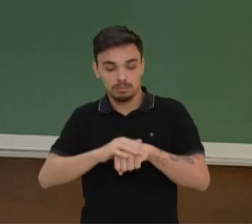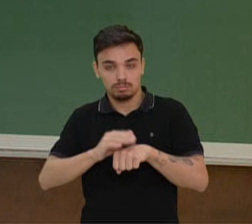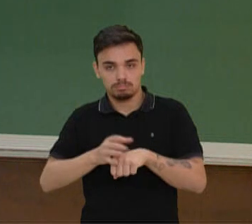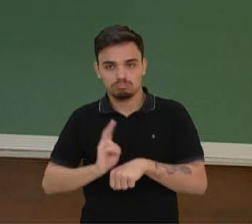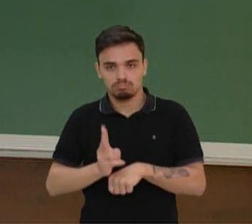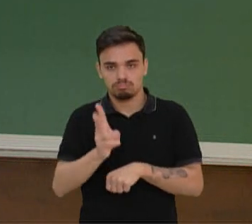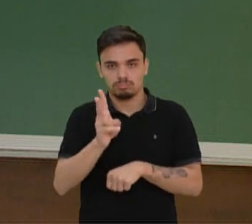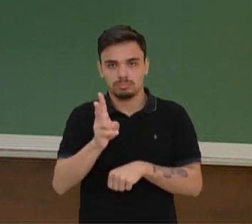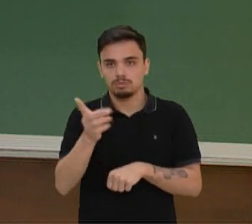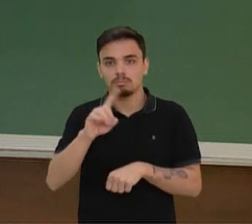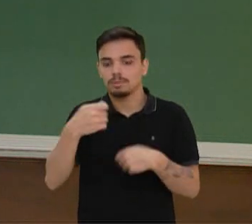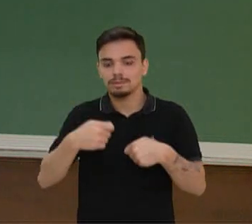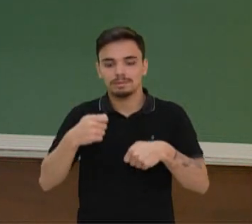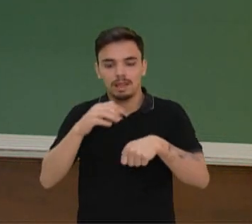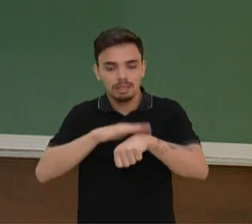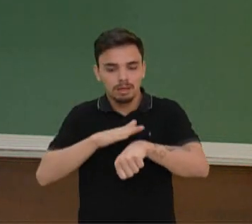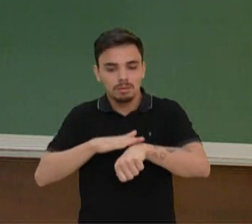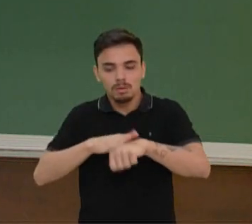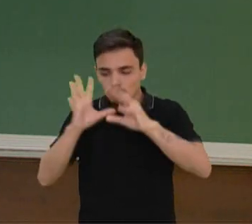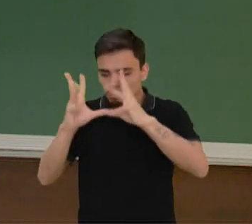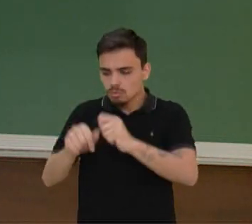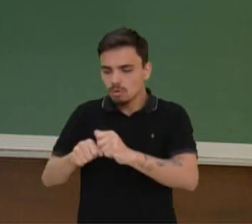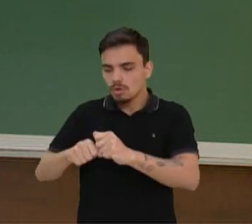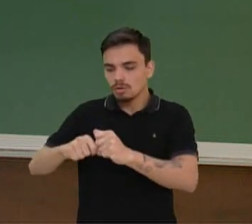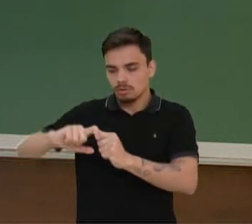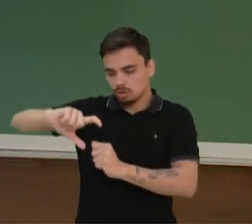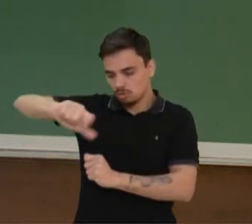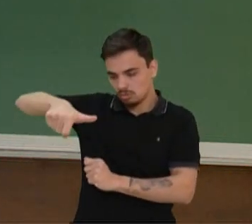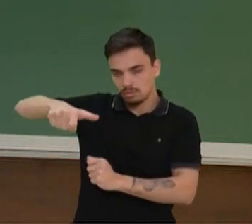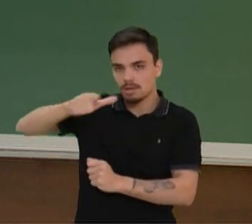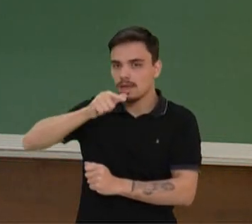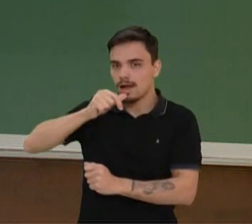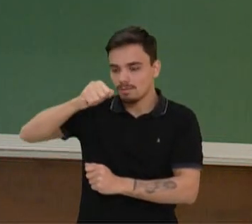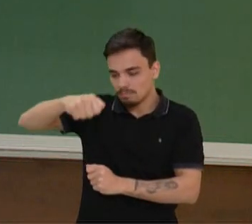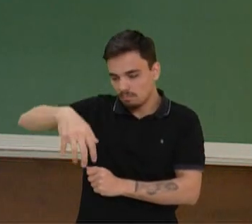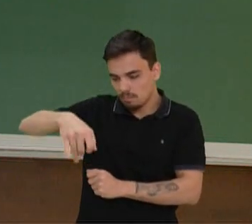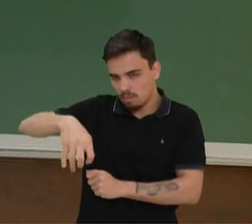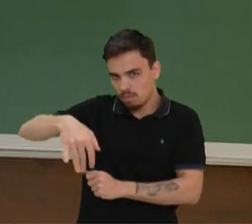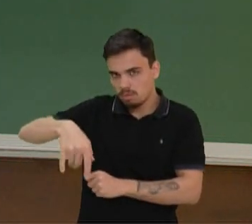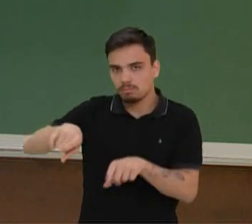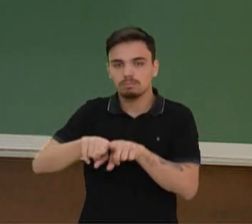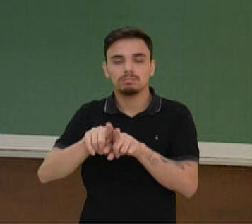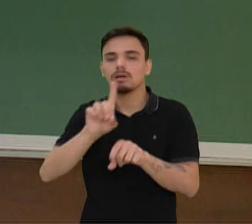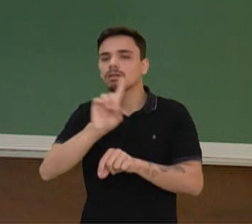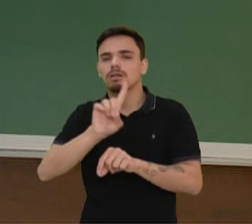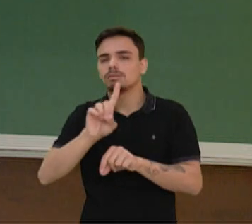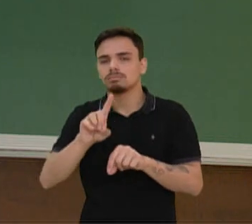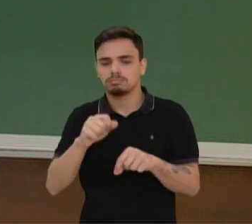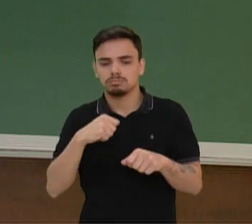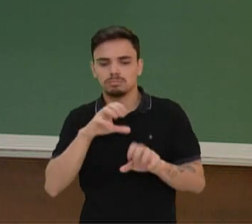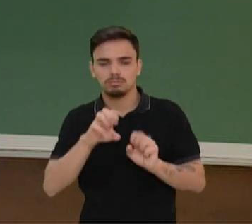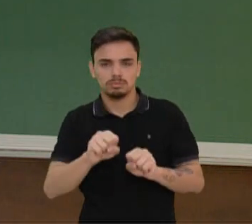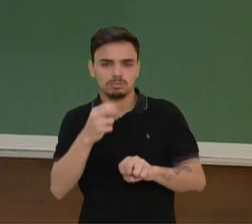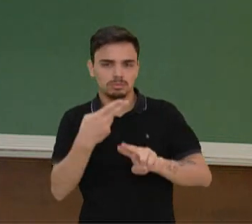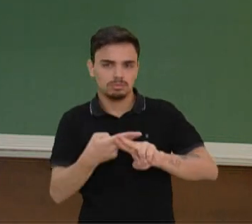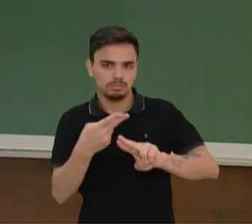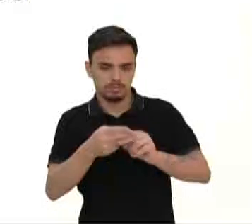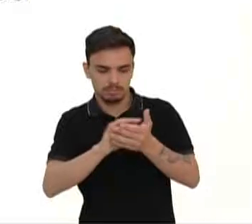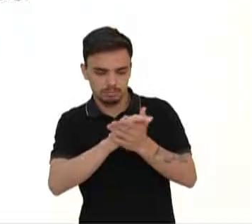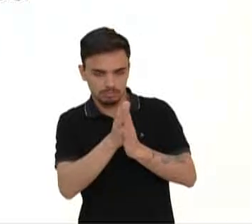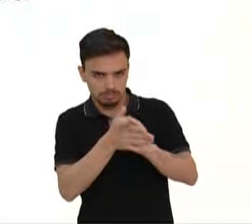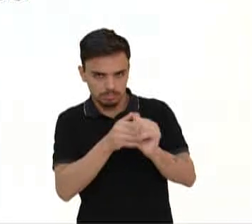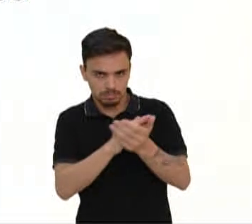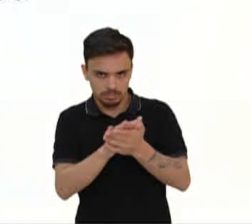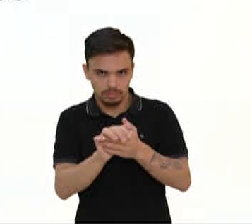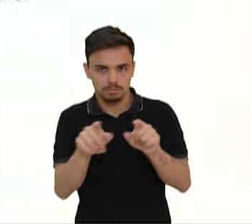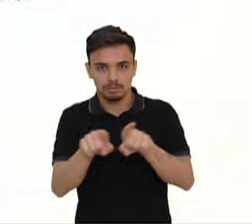o tempo todo em que se faz a higienização, como sabão ou para higienizar bem os alimentos e embalagens.